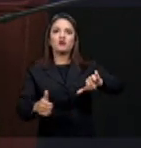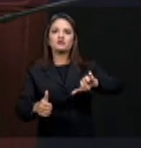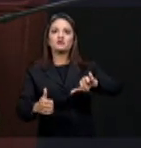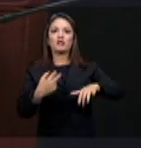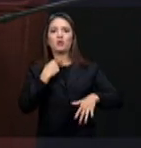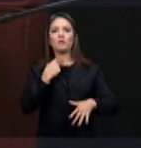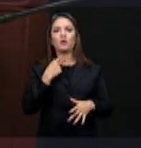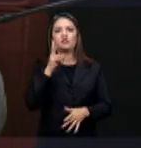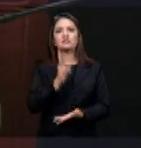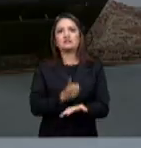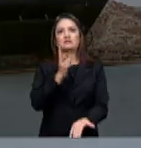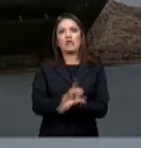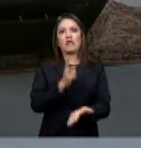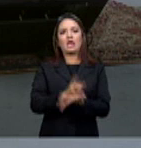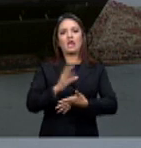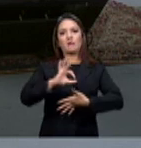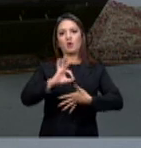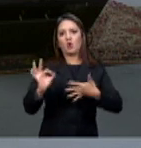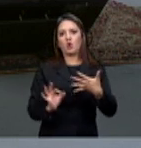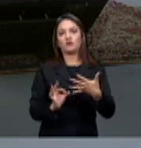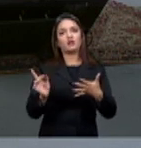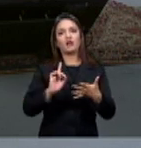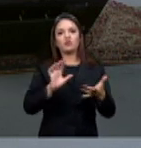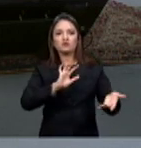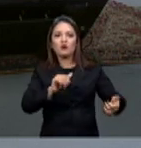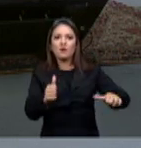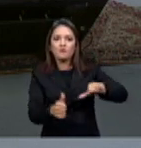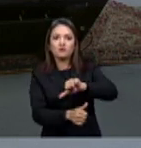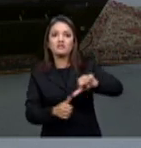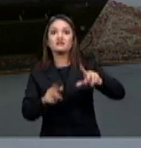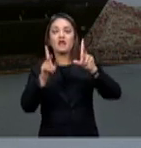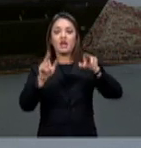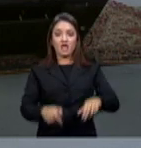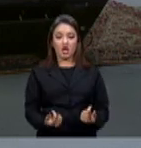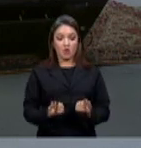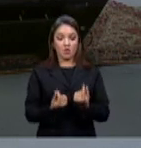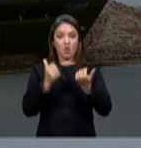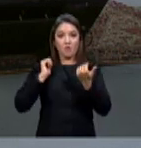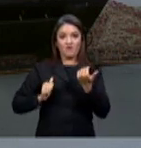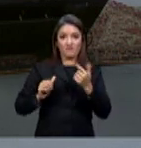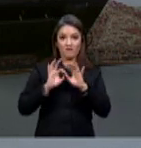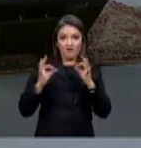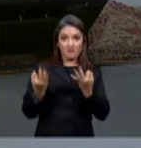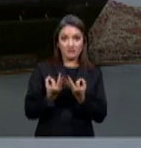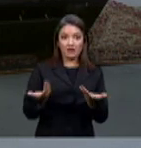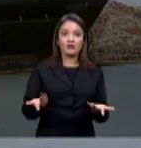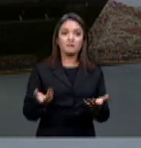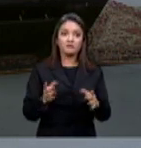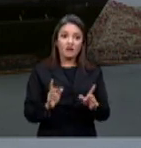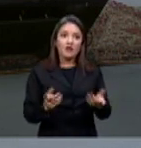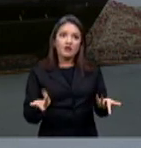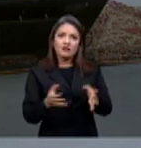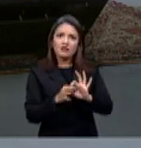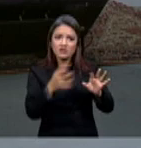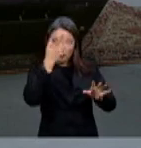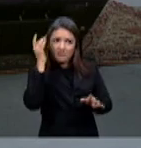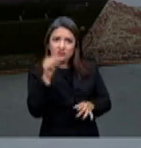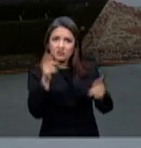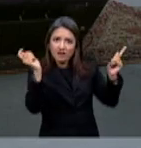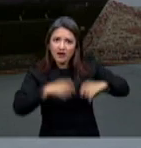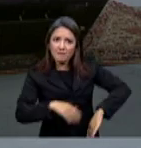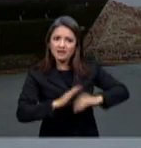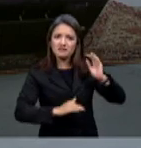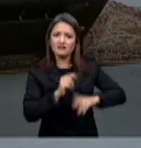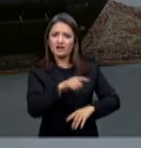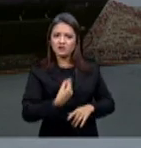acomodar nisso e os tem que ser claro como o bolsa família né tem que permitir que as pessoas tenham a capacidade de ter um trabalho